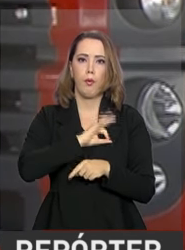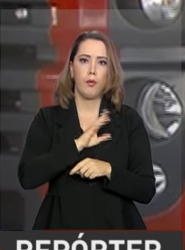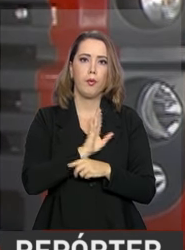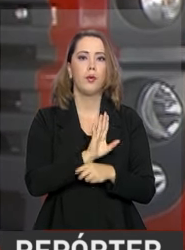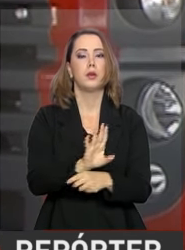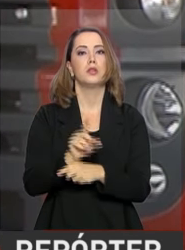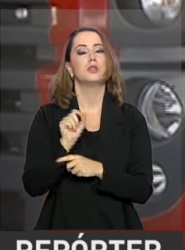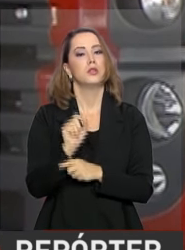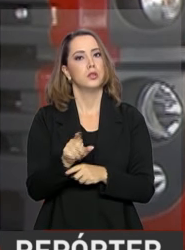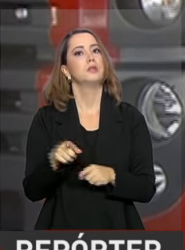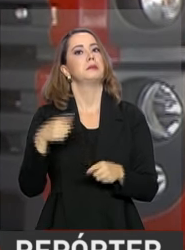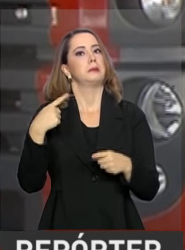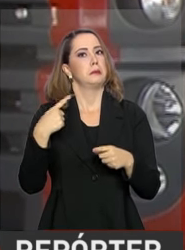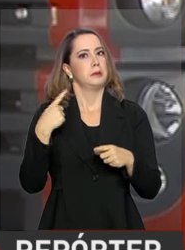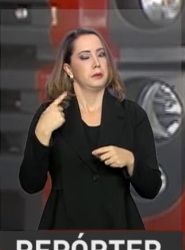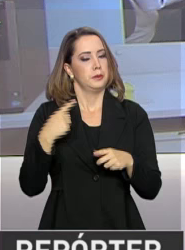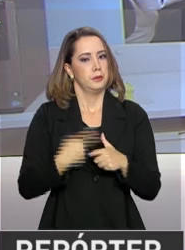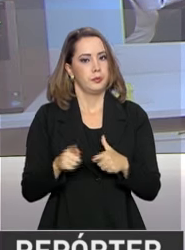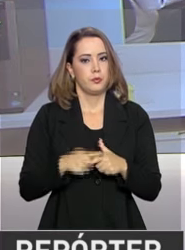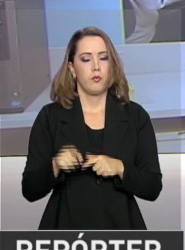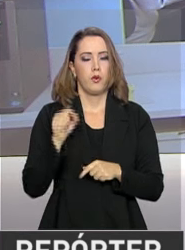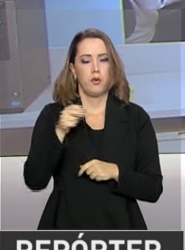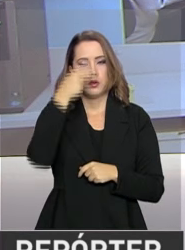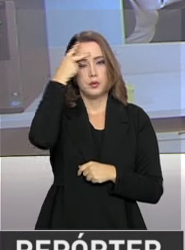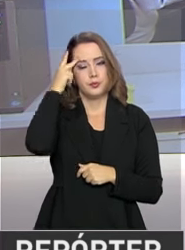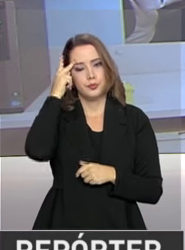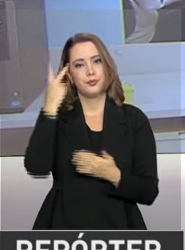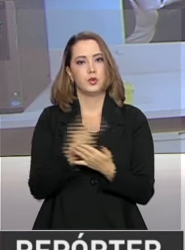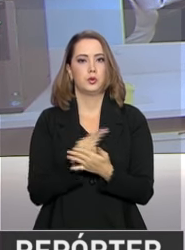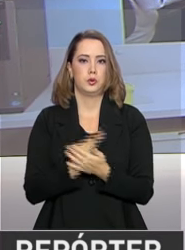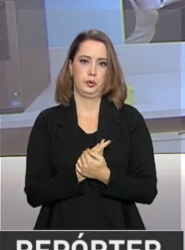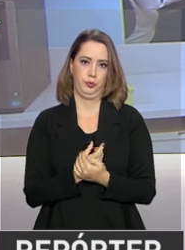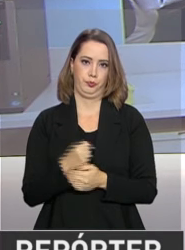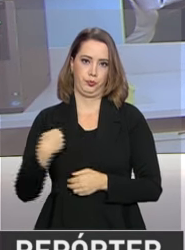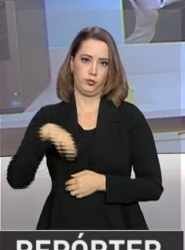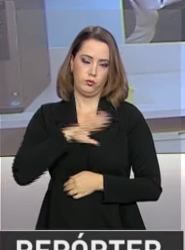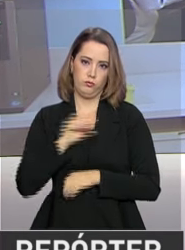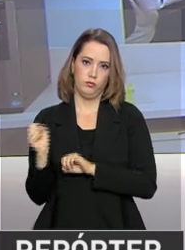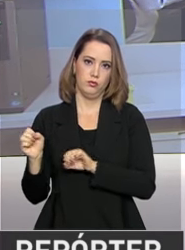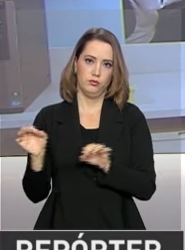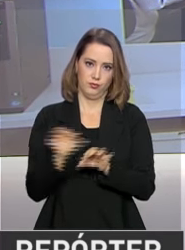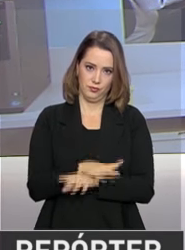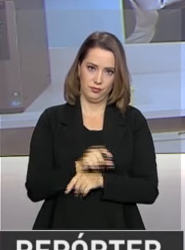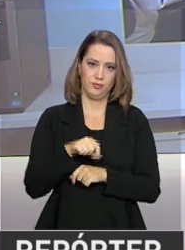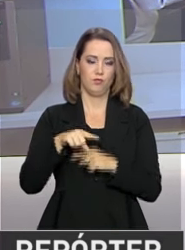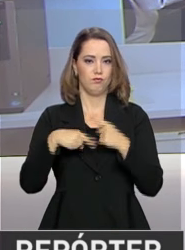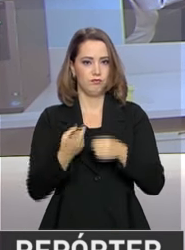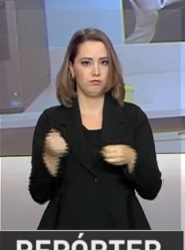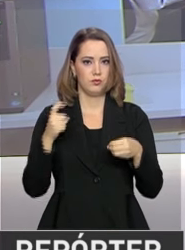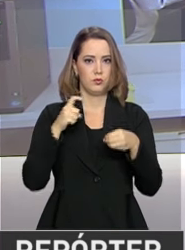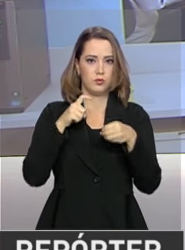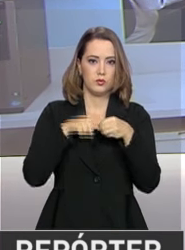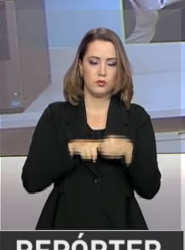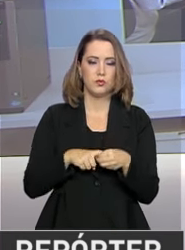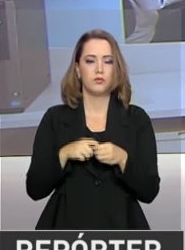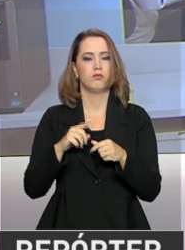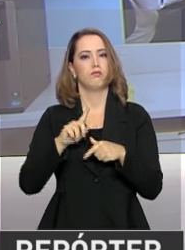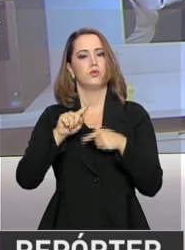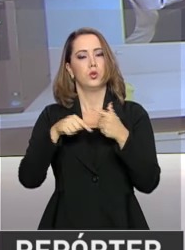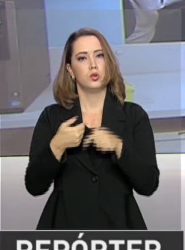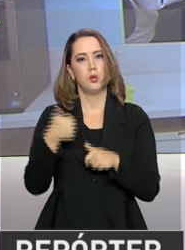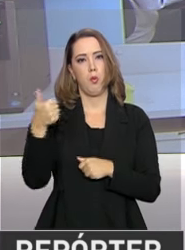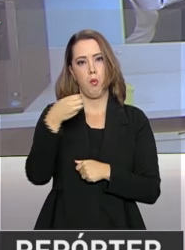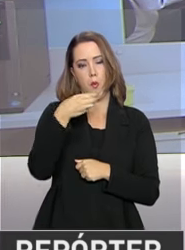processo e punir os responsáveis e nós ficamos por aqui voltamos a qualquer momento com outras informações ou ao